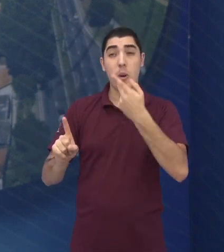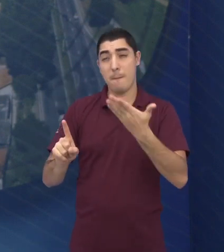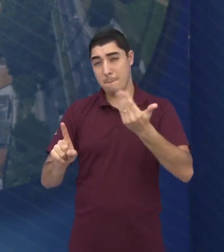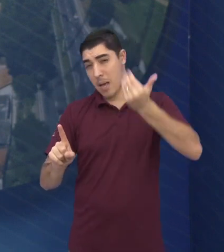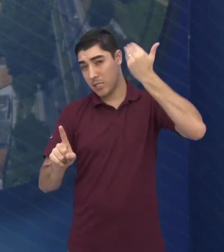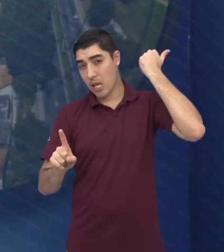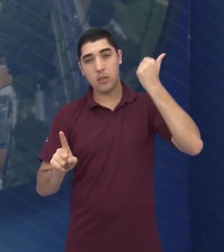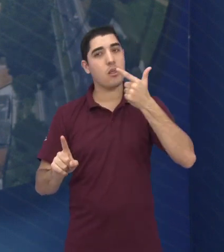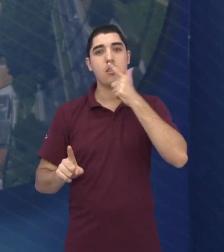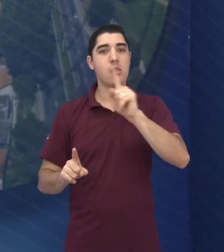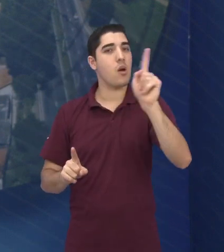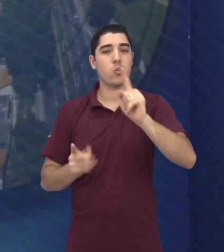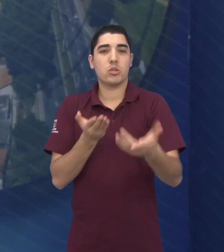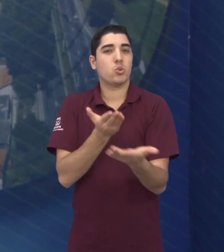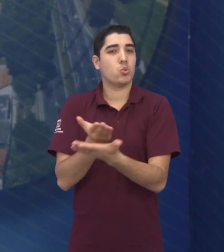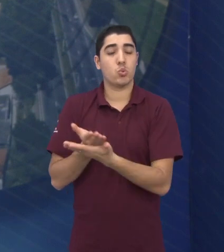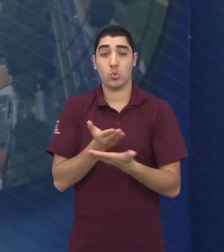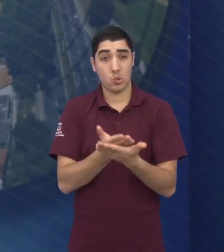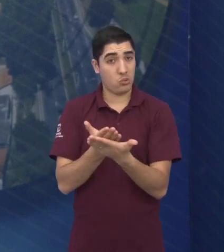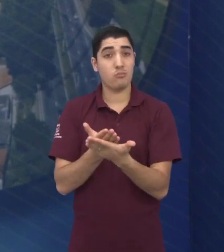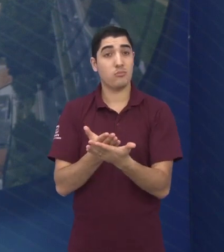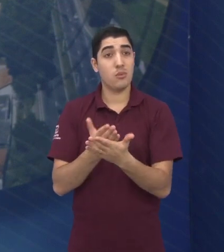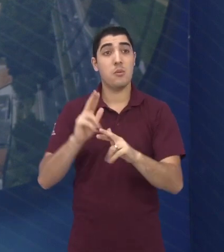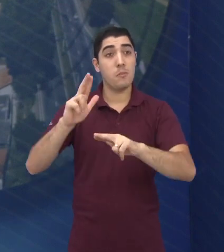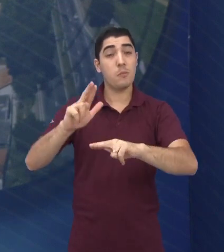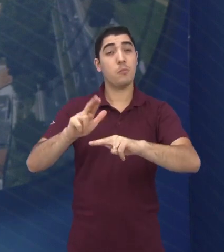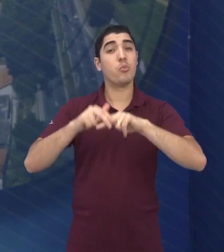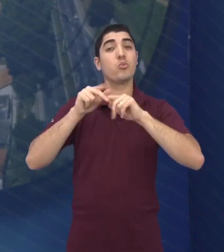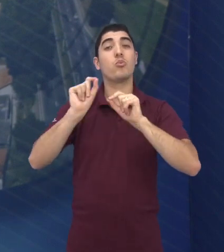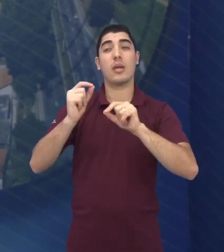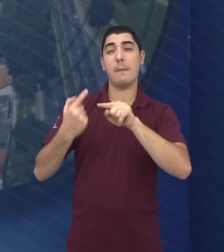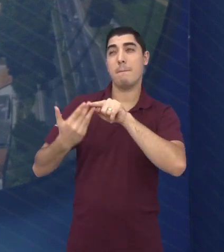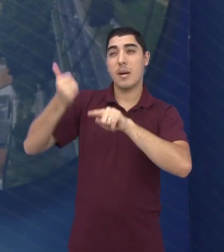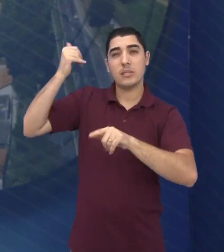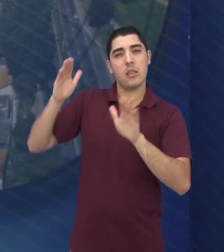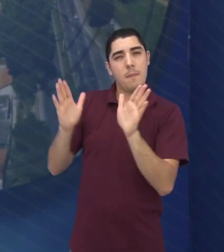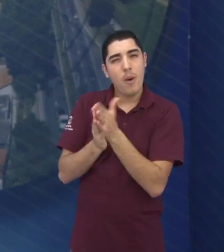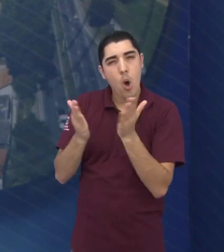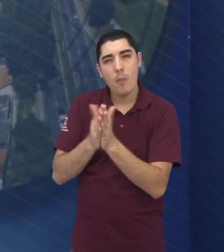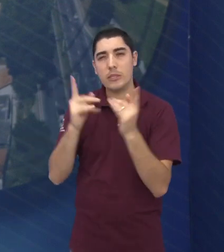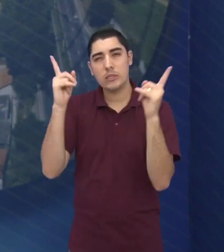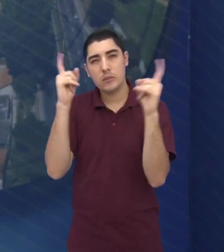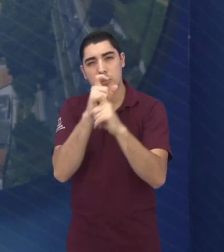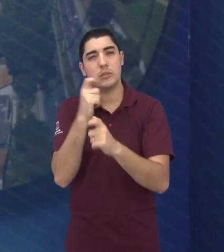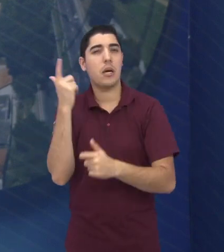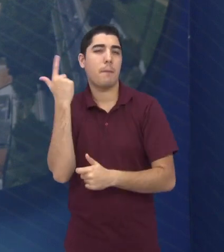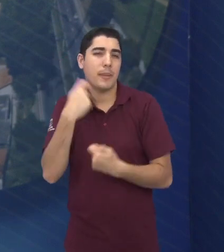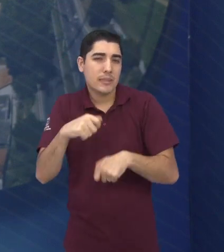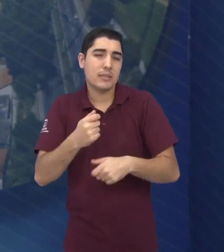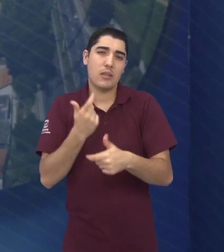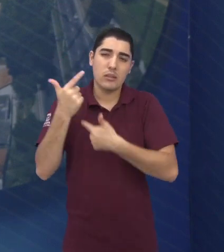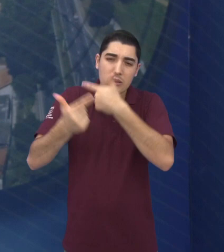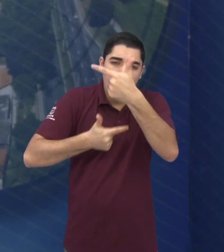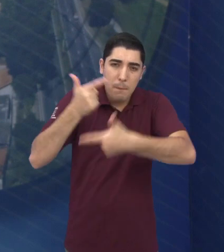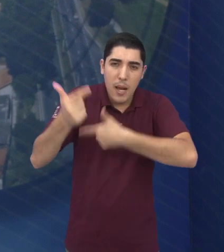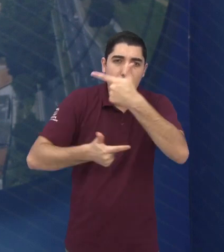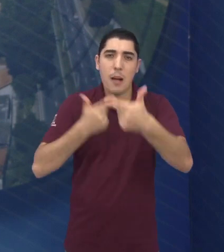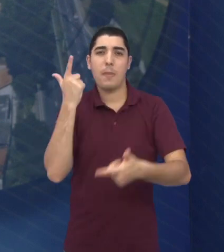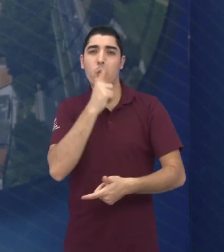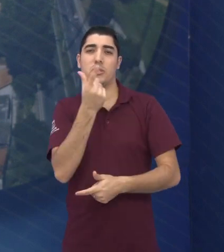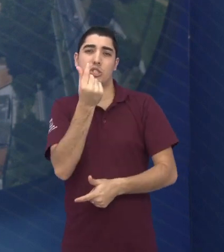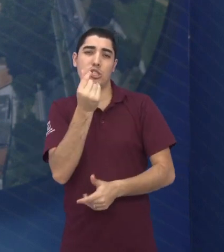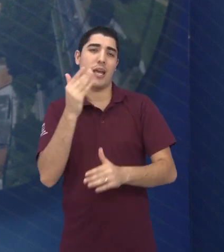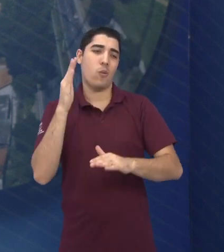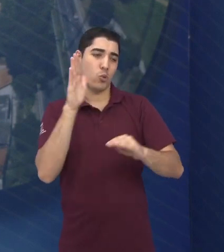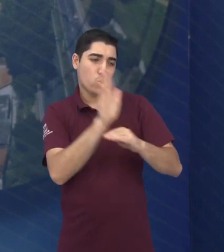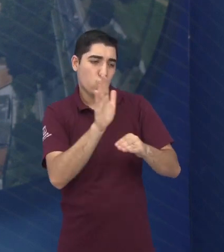estudar quando mais jovem, por conta da realidade de maioria das pessoas, né, que tinham que trabalhar para poder ajudar os pais em casa.